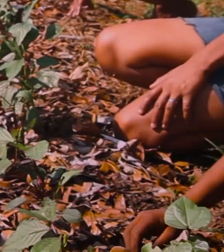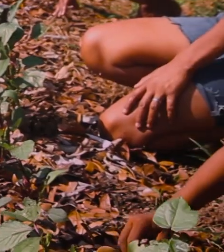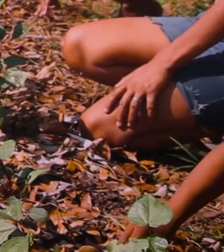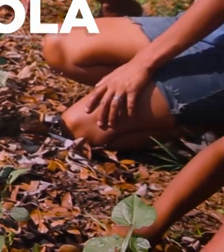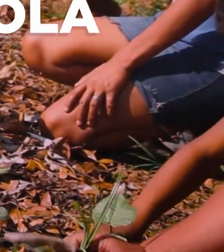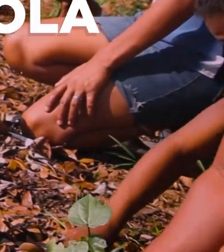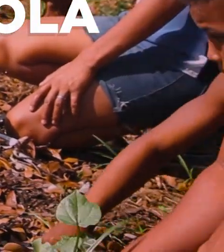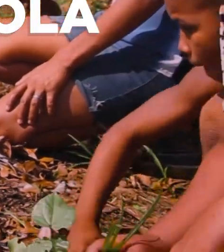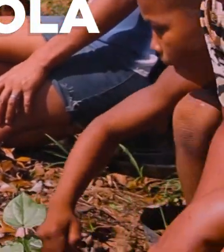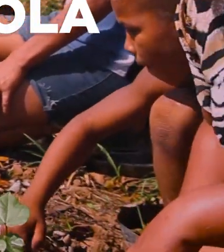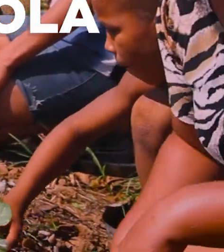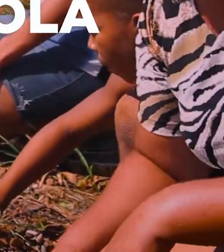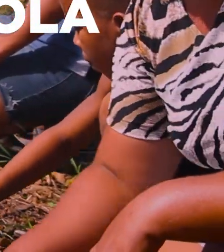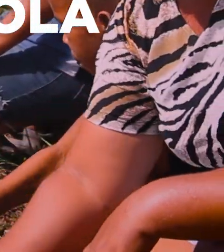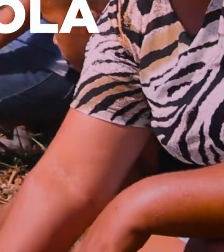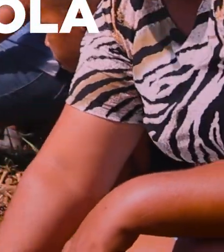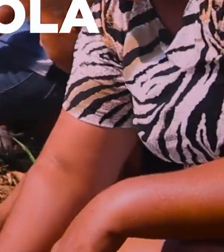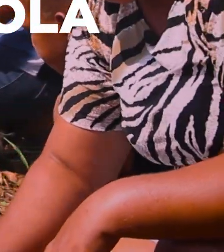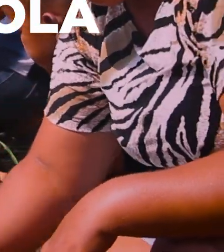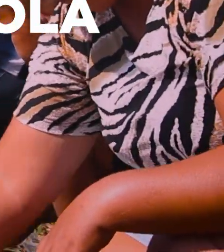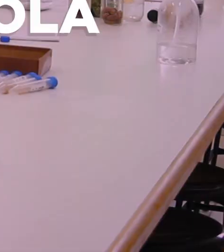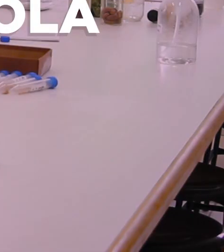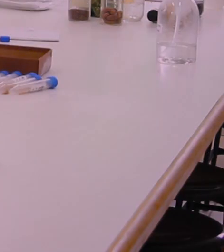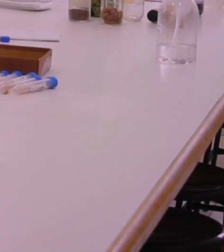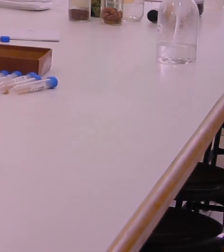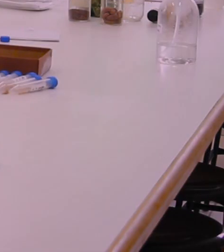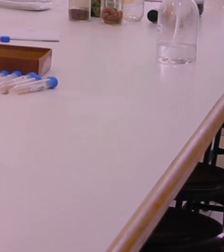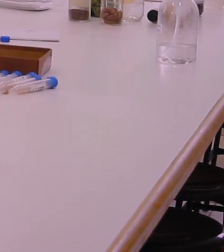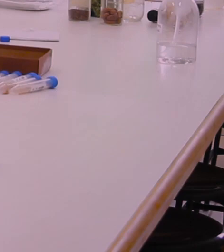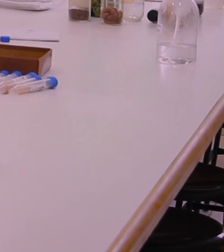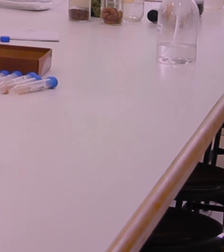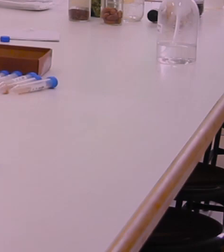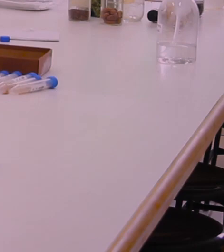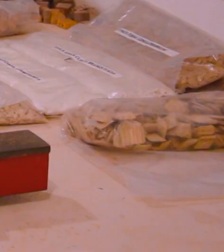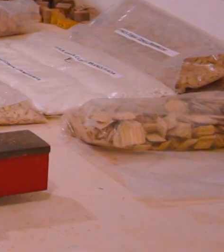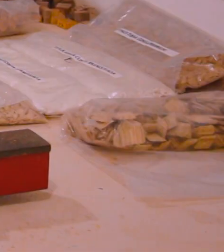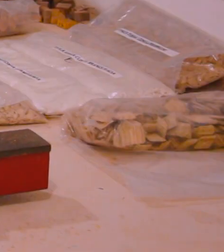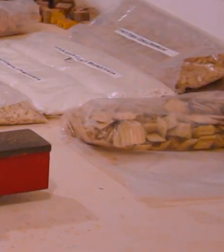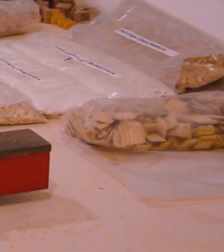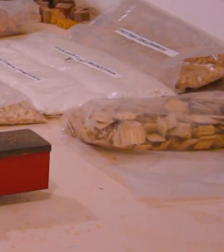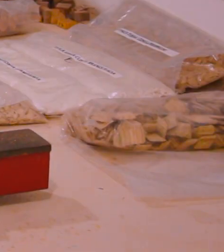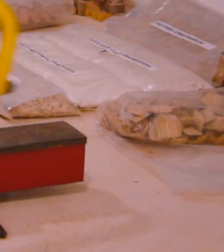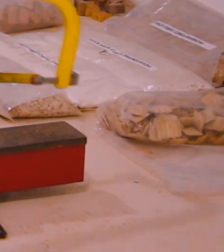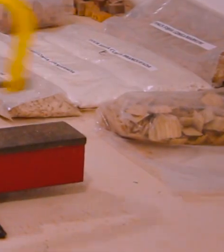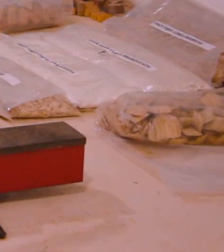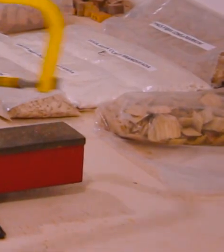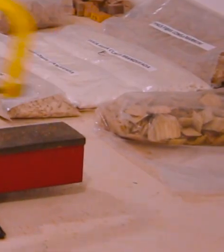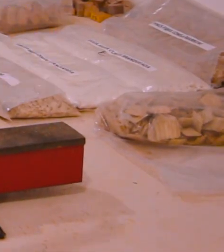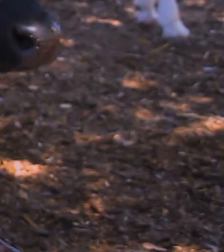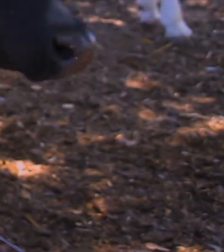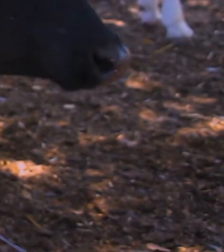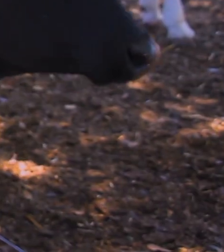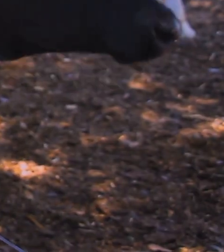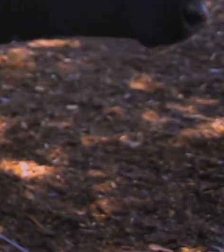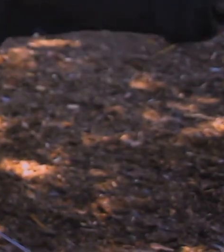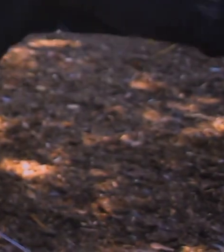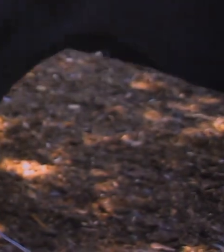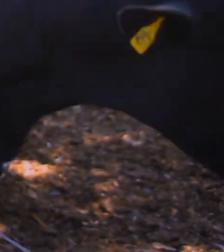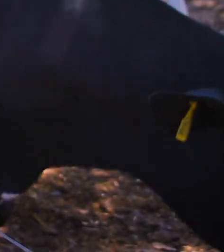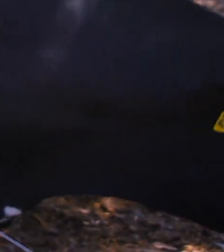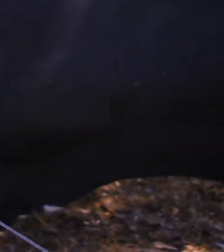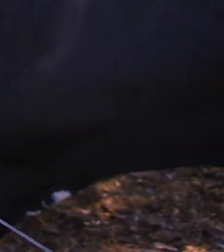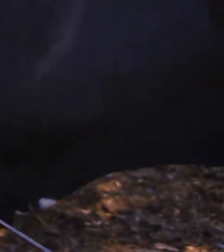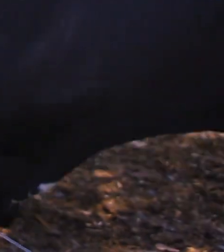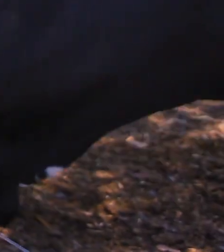Agronomia, Engenharia Agrícola e Ambiental, Engenharia de Alimentos, Engenharia Florestal e